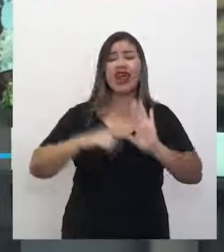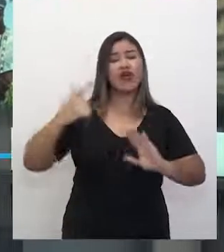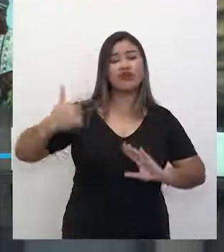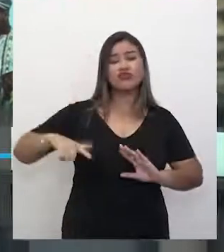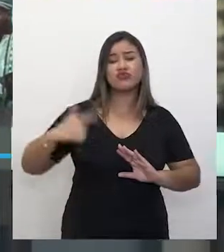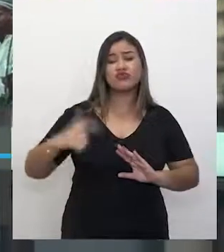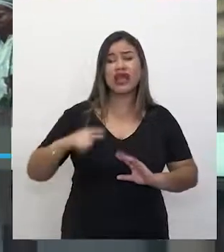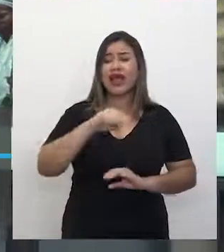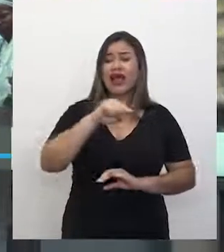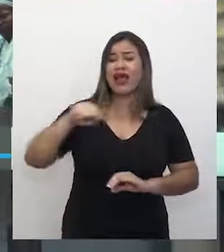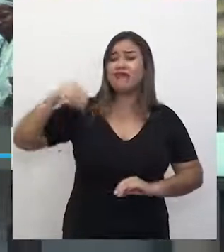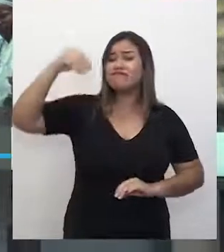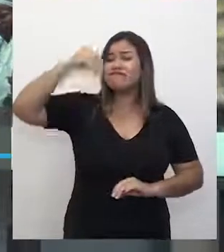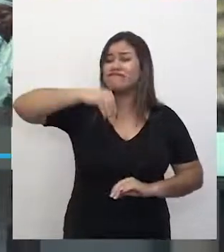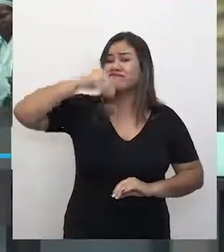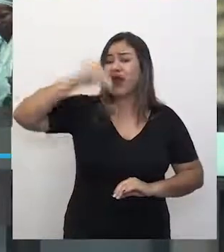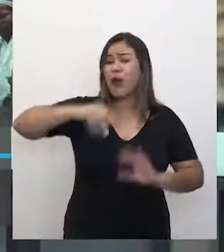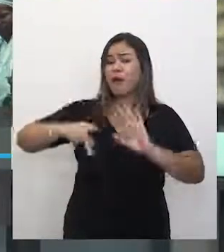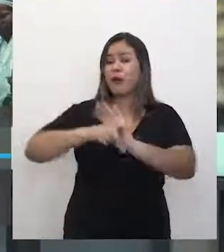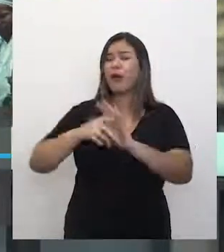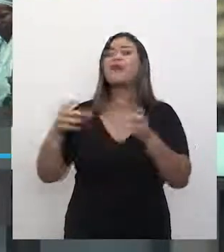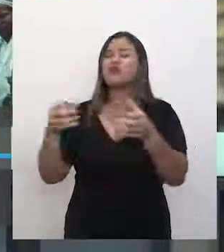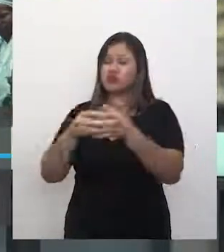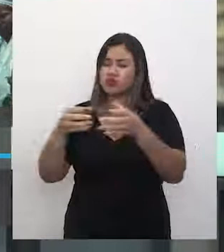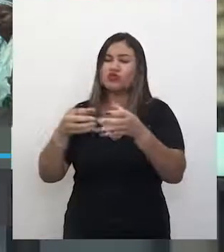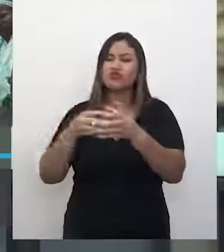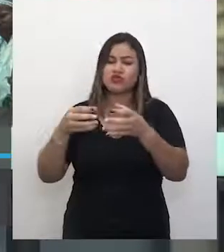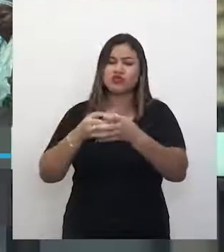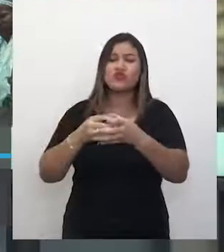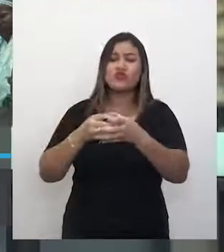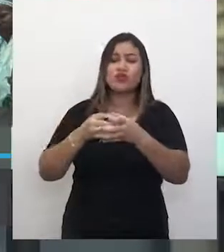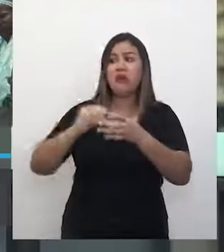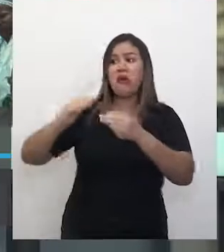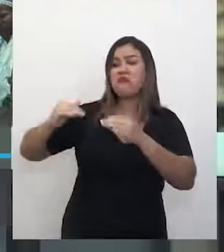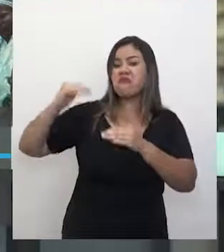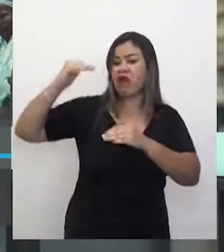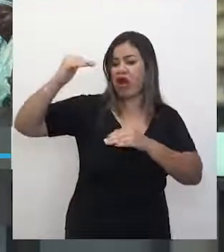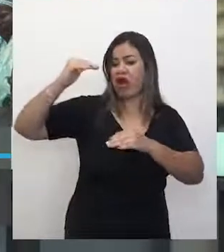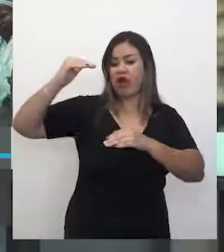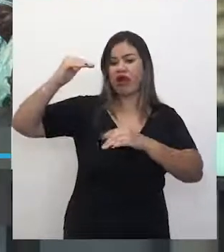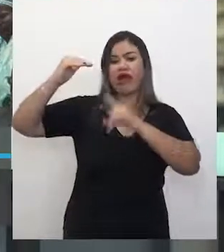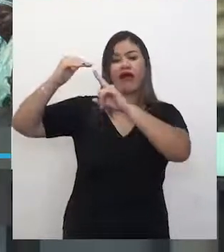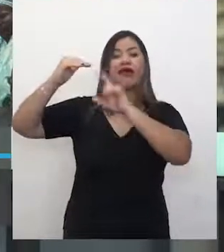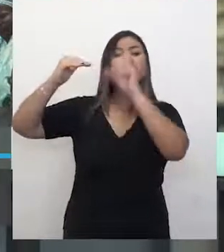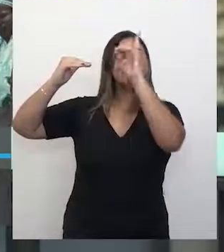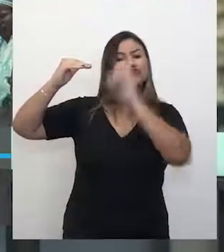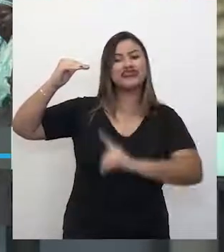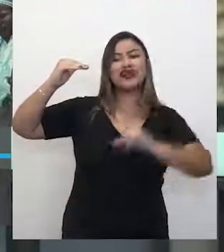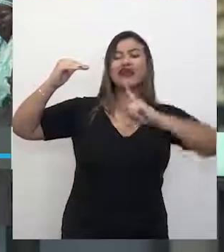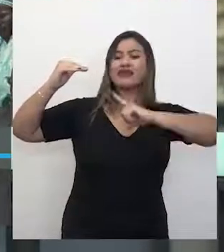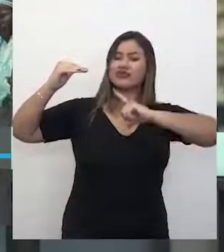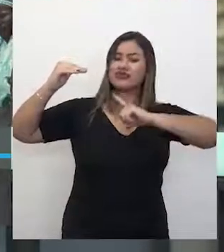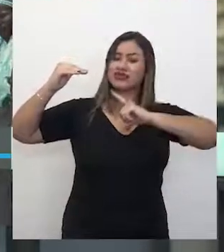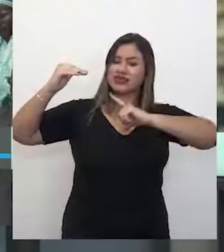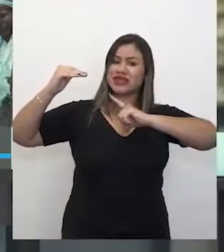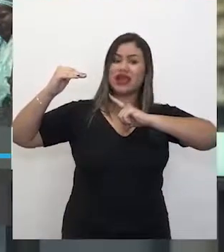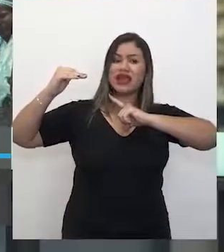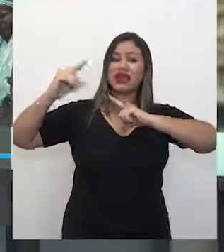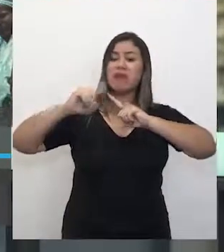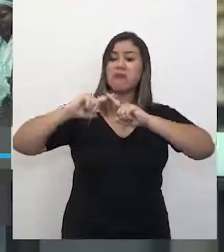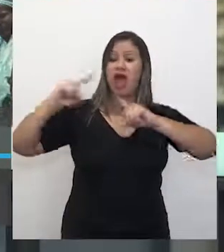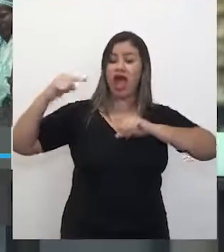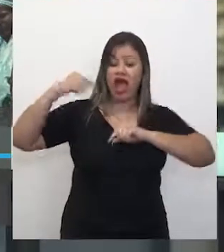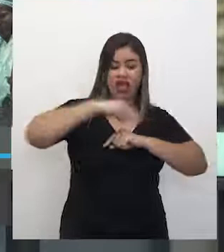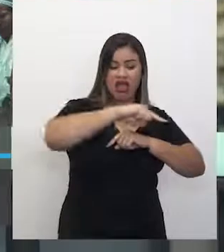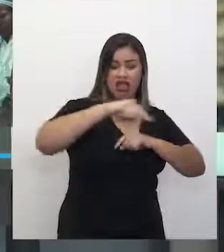de vulnerabilidade, por causa de grupos dominantes que possuem os seus direitos garantidos e não garantem,